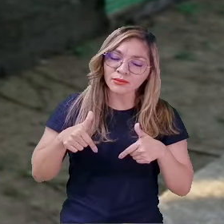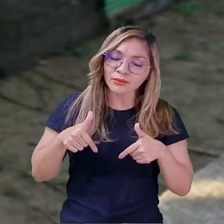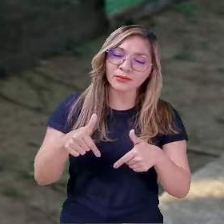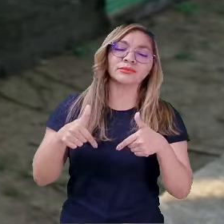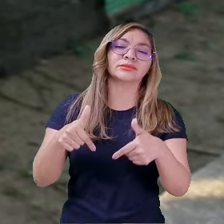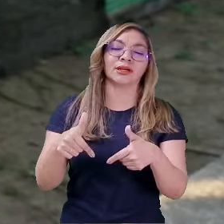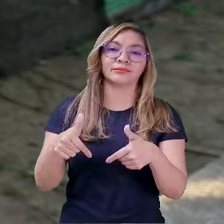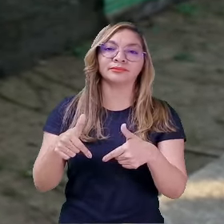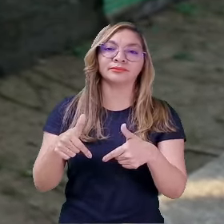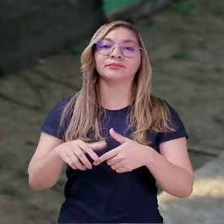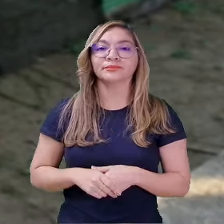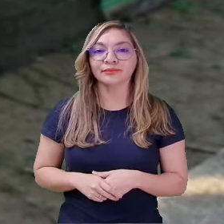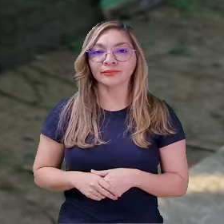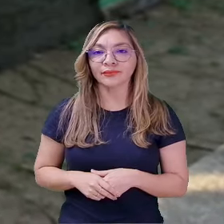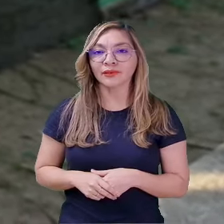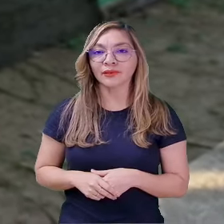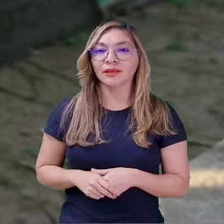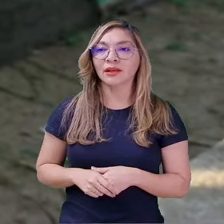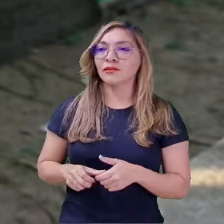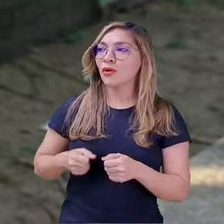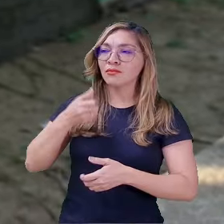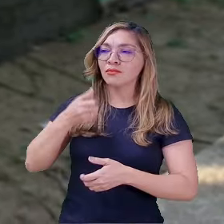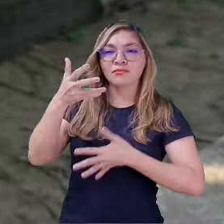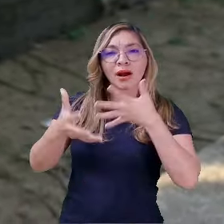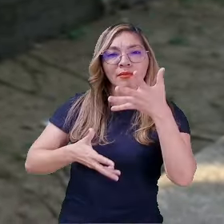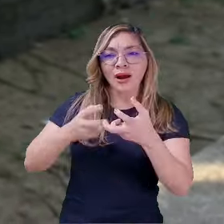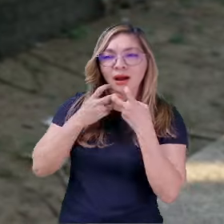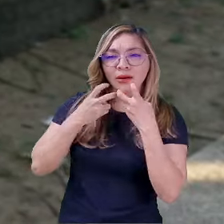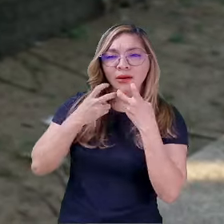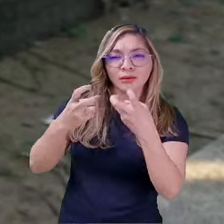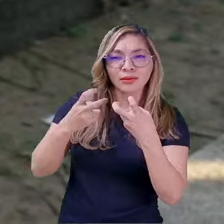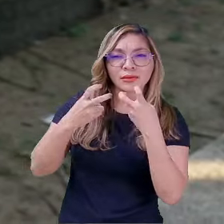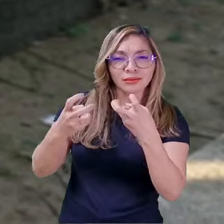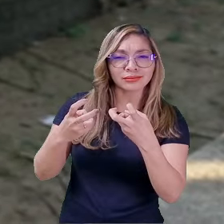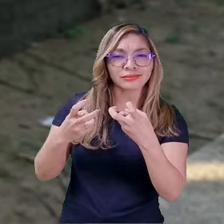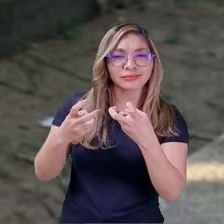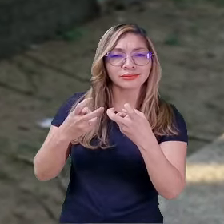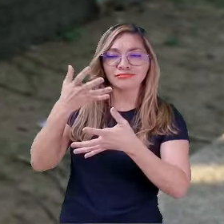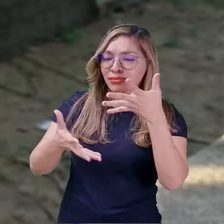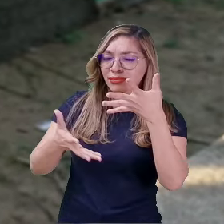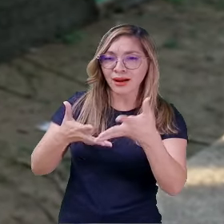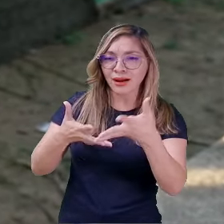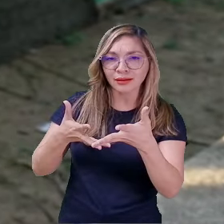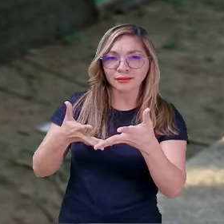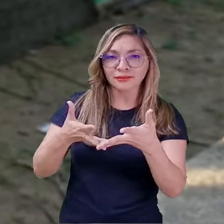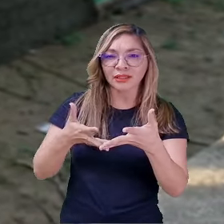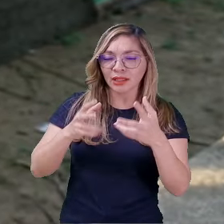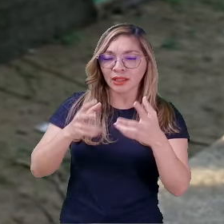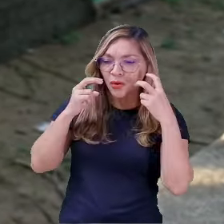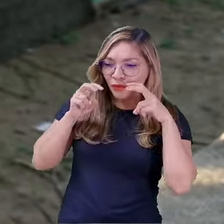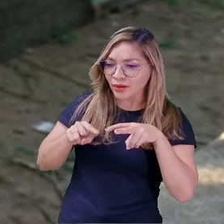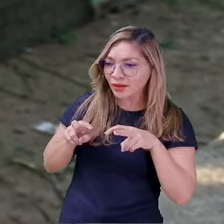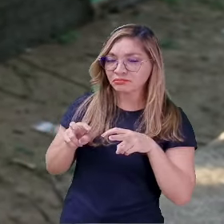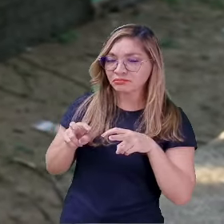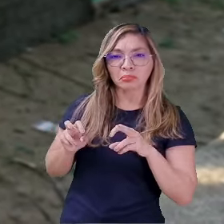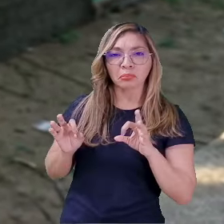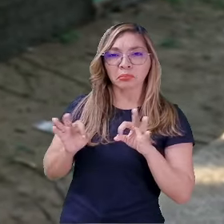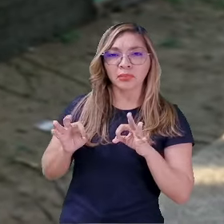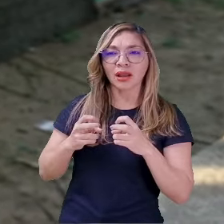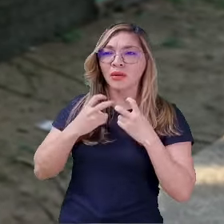levar a voz dela, vou levar o grito dela, que nós não conseguimos ouvi-la, o grito de